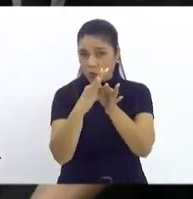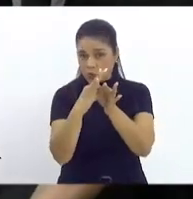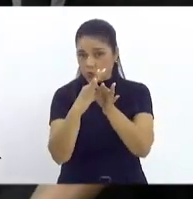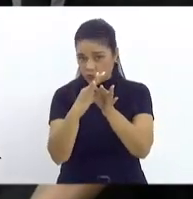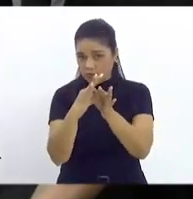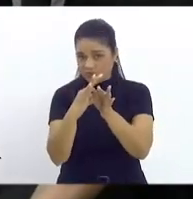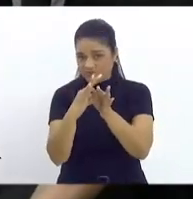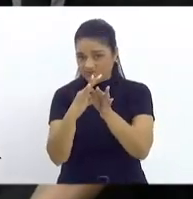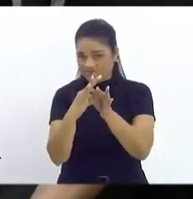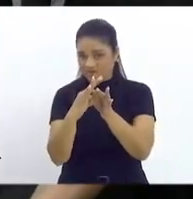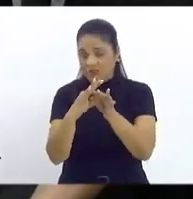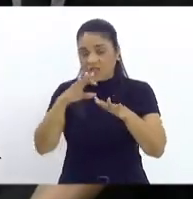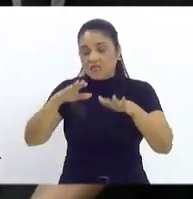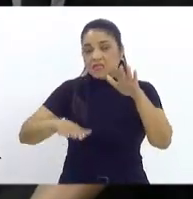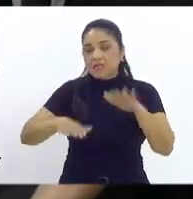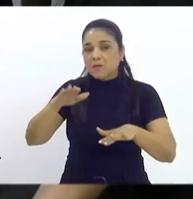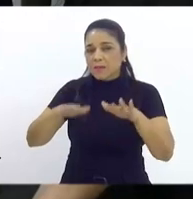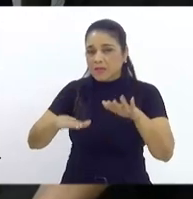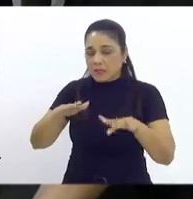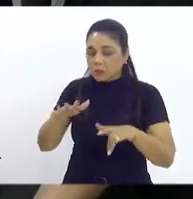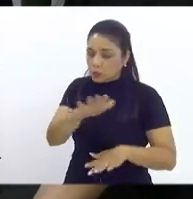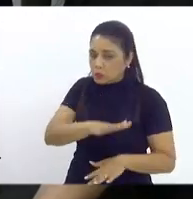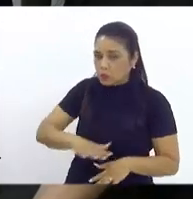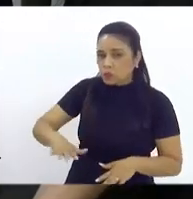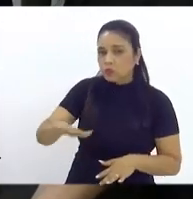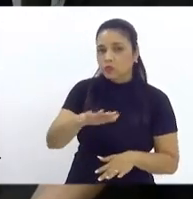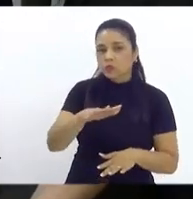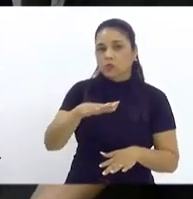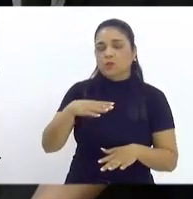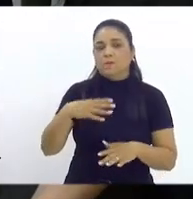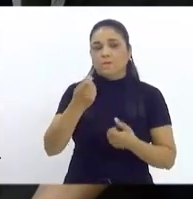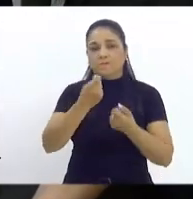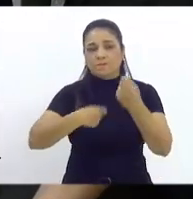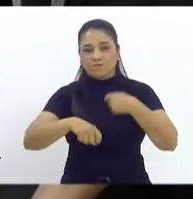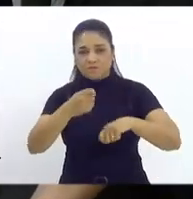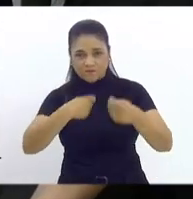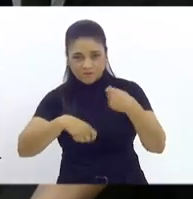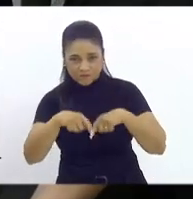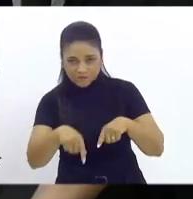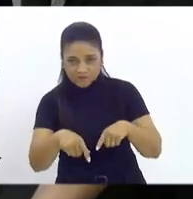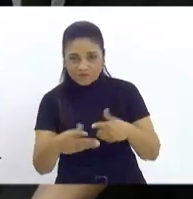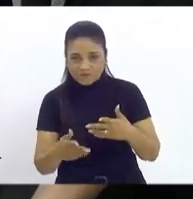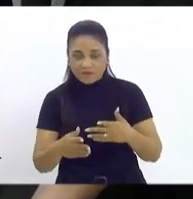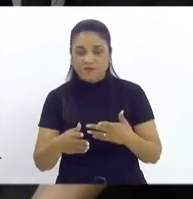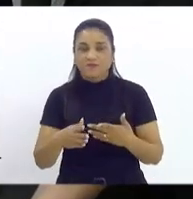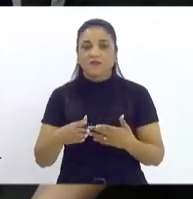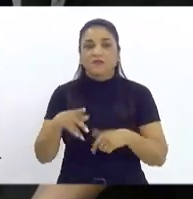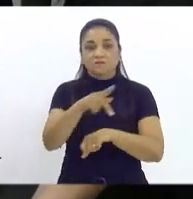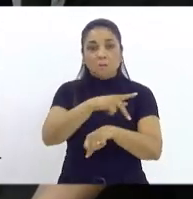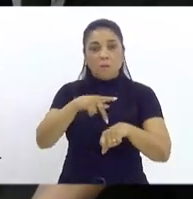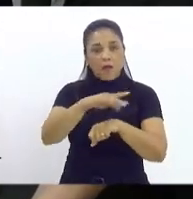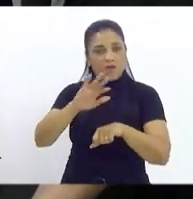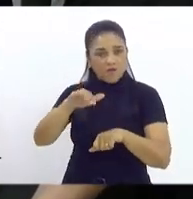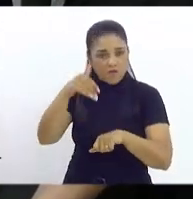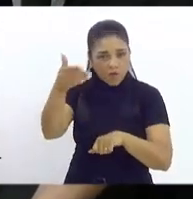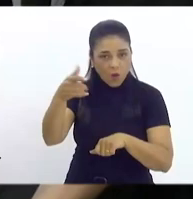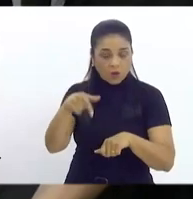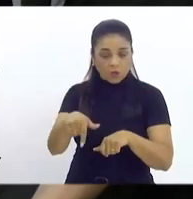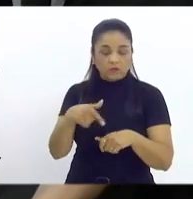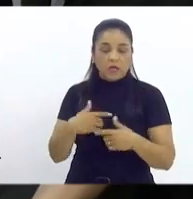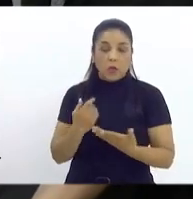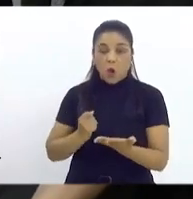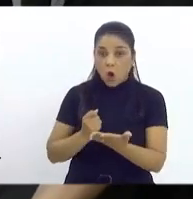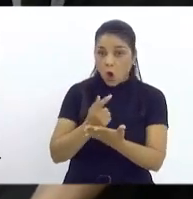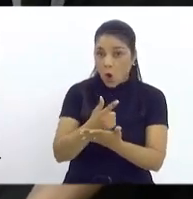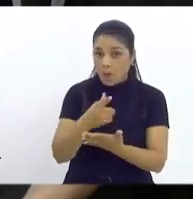conforme essas flutuações do mercado internacional. Então, a distribuidora ela repassa, como eu falei, quando ela compra o